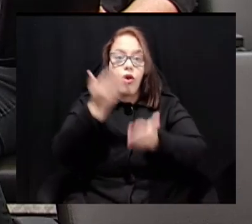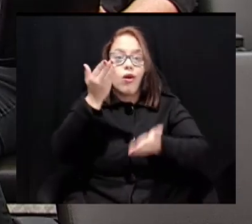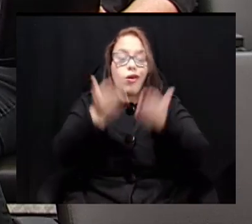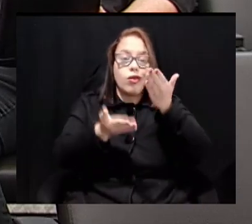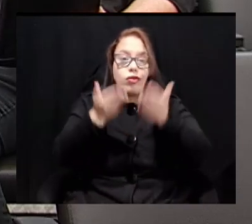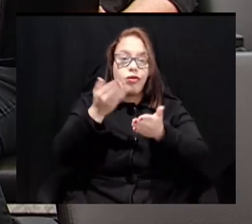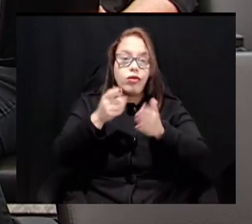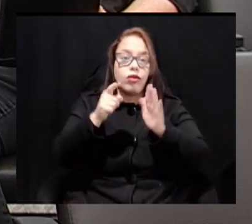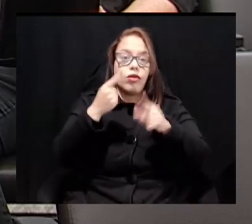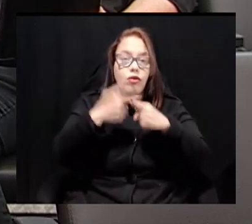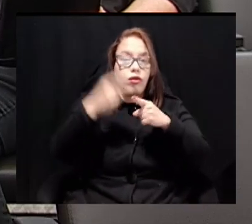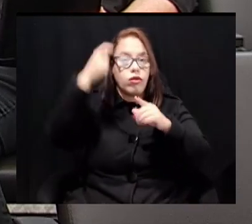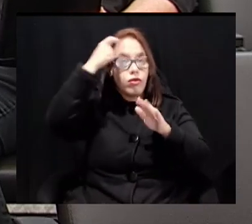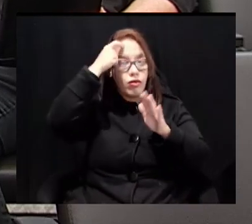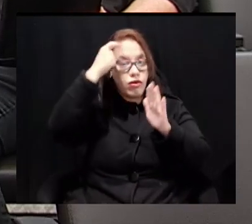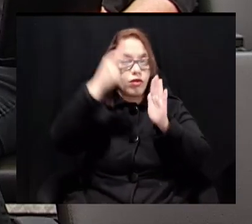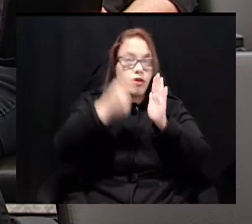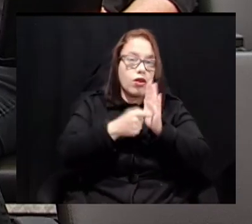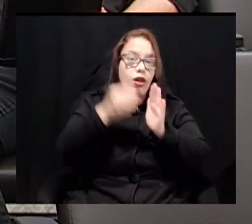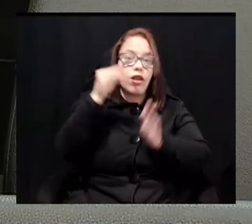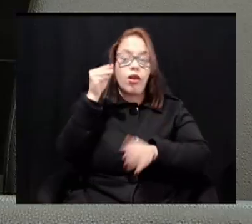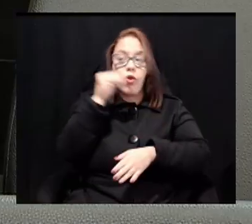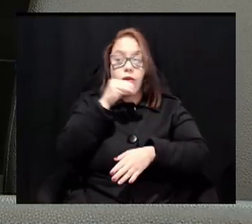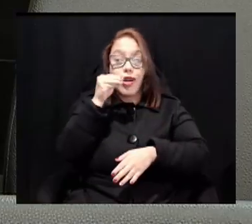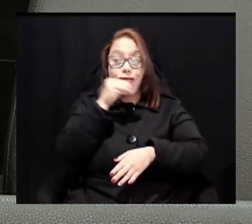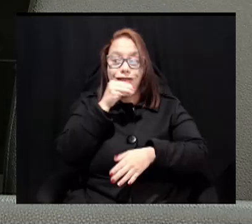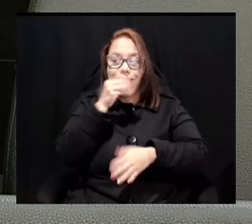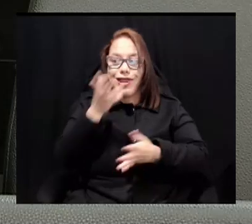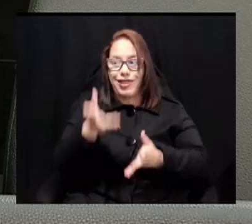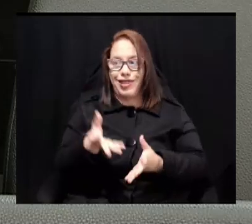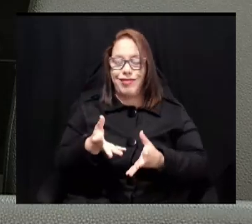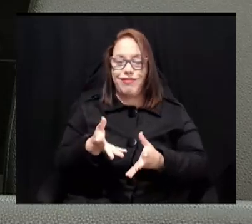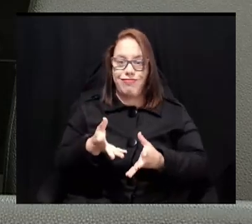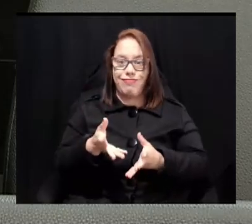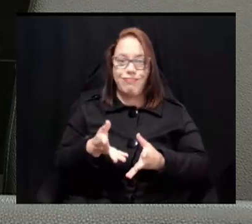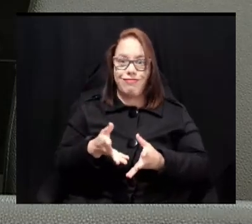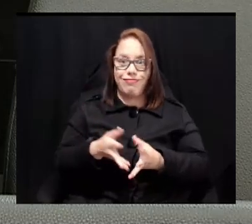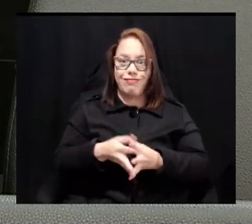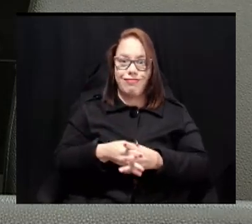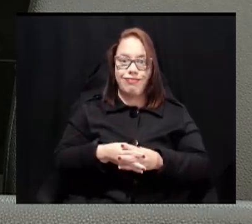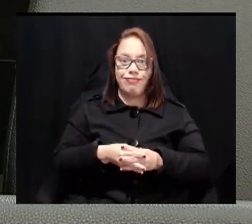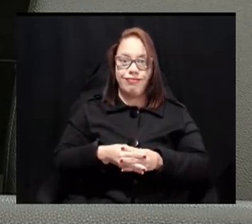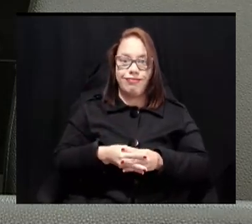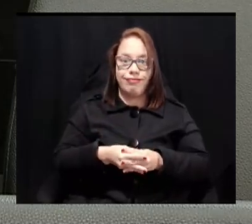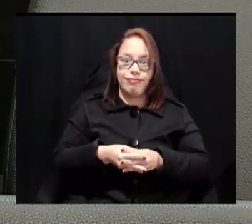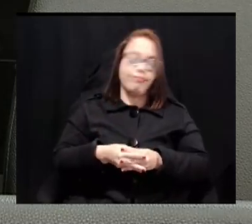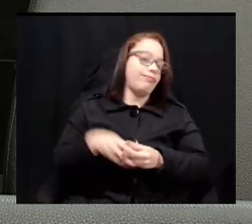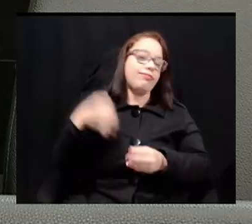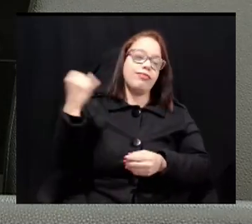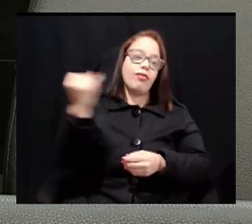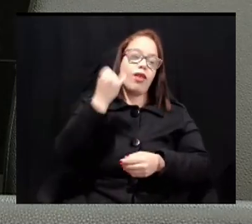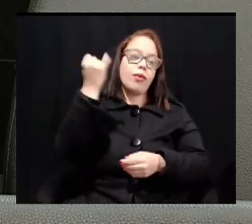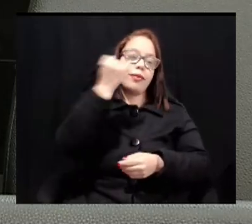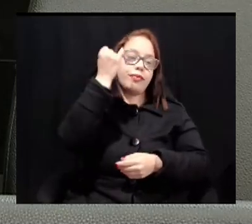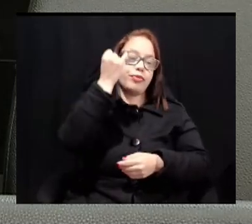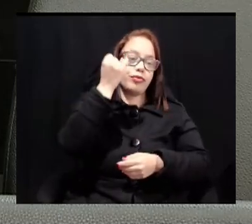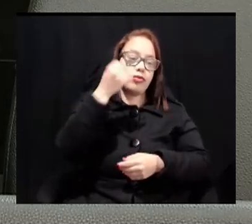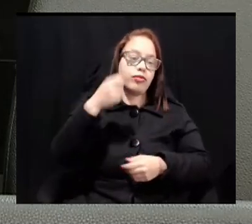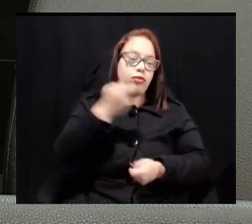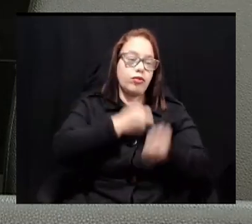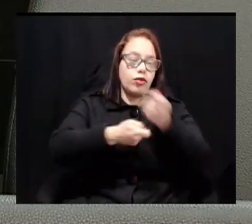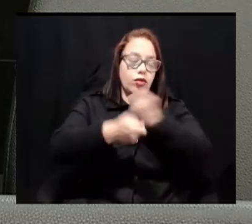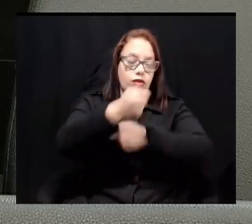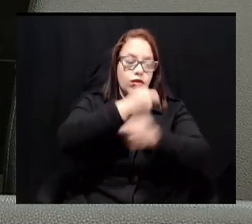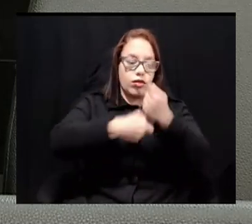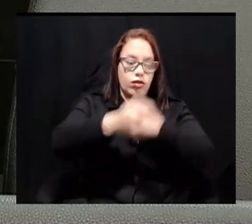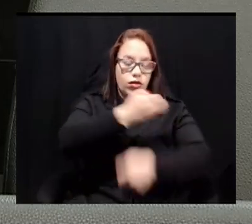artificial ainda tem algumas falhas. Então eu acho que é oportuno que a administração pública se utilize da